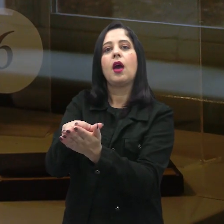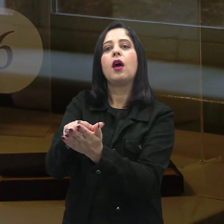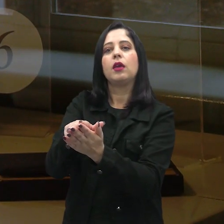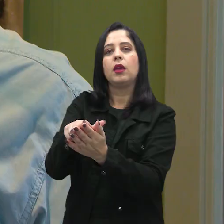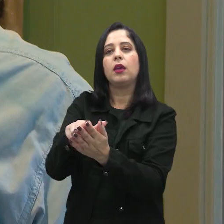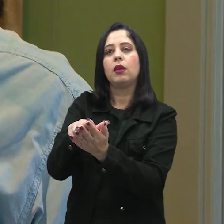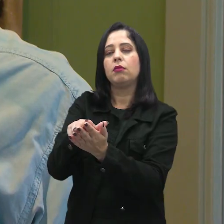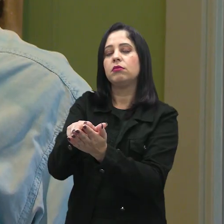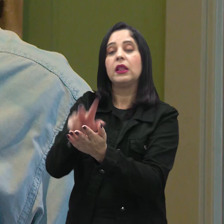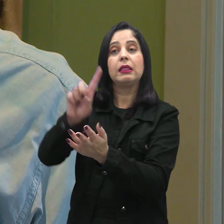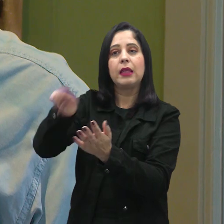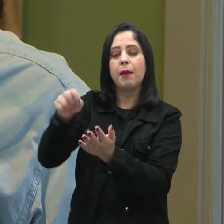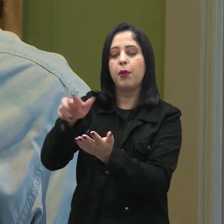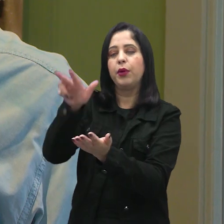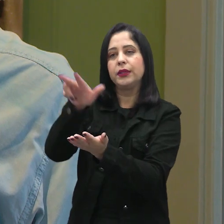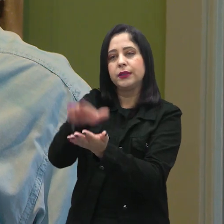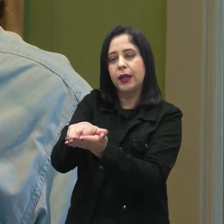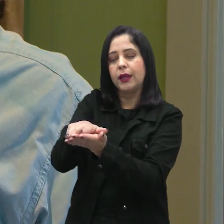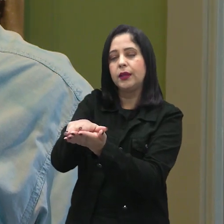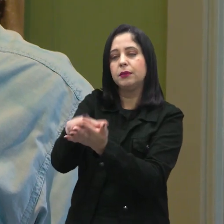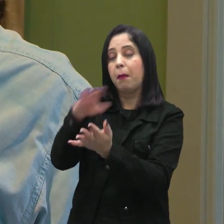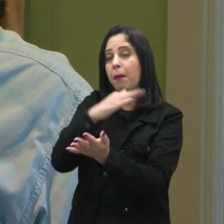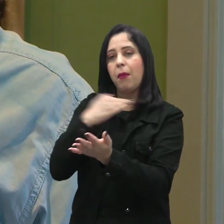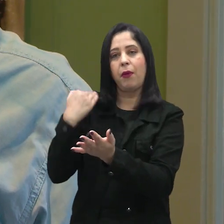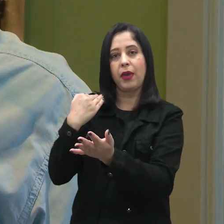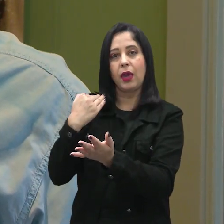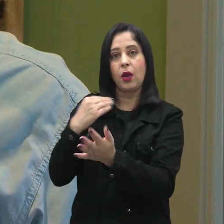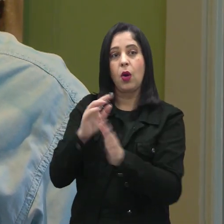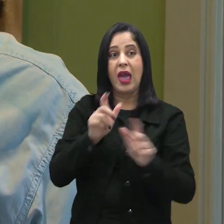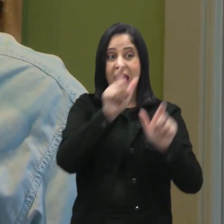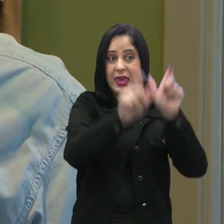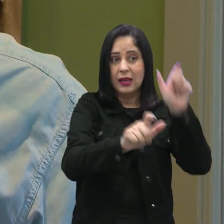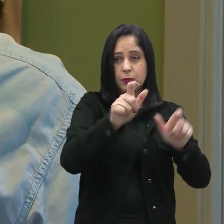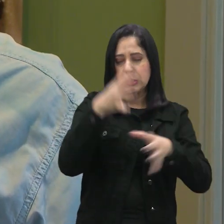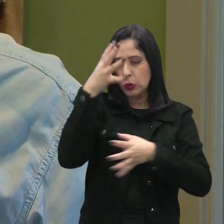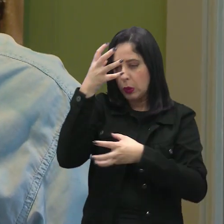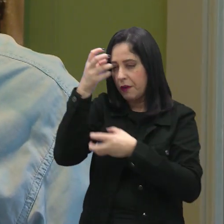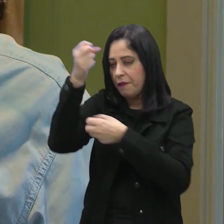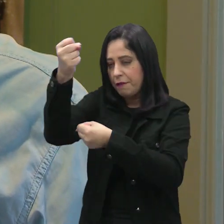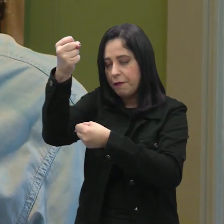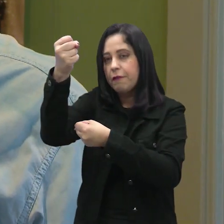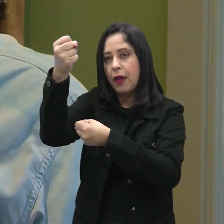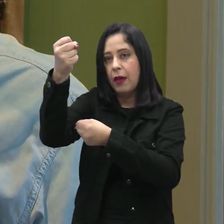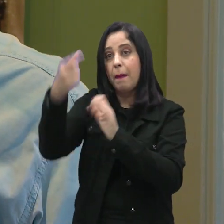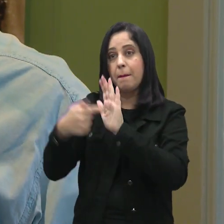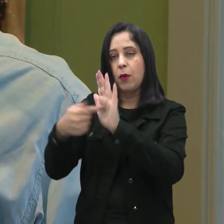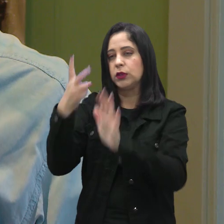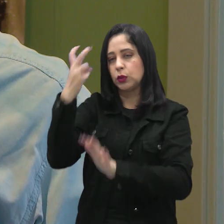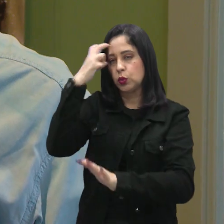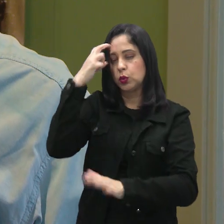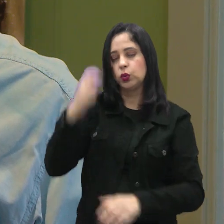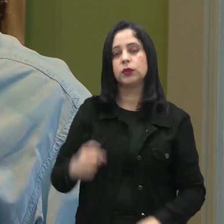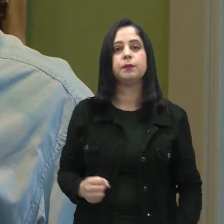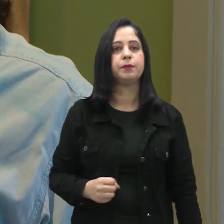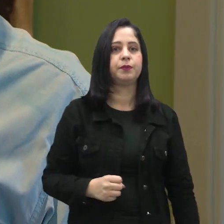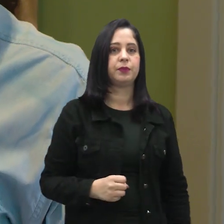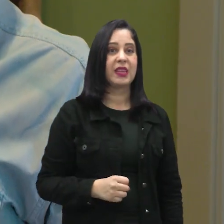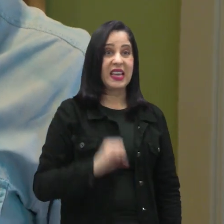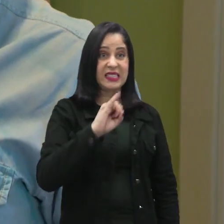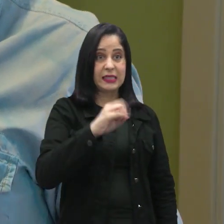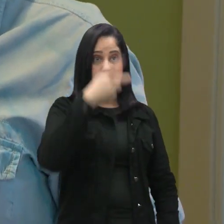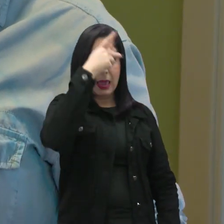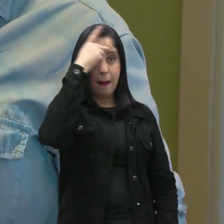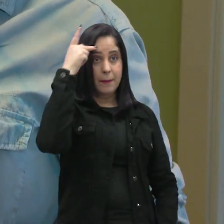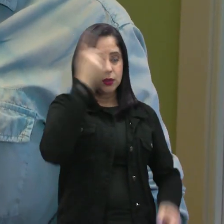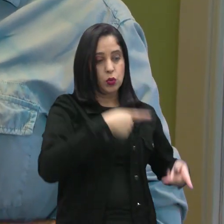ou seja, onde os devotos até hoje reconhecem como local de fé, de espiritualidade, mas também baseado na cultura e na apresentação da sua figura. Quem faz